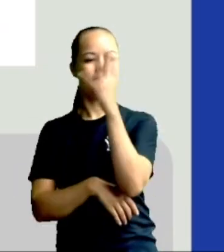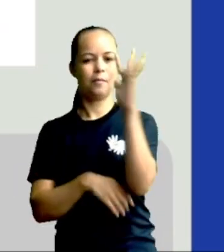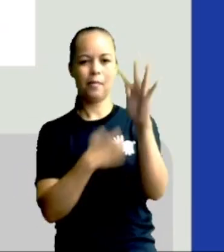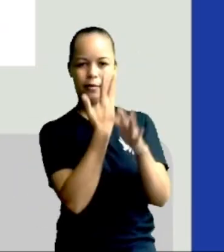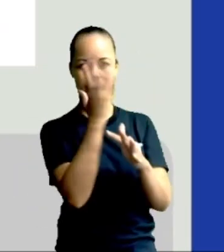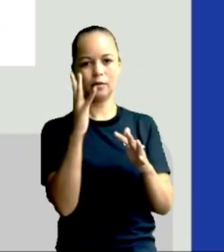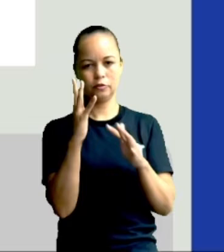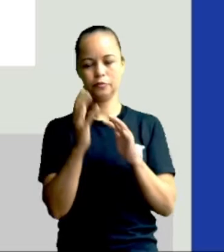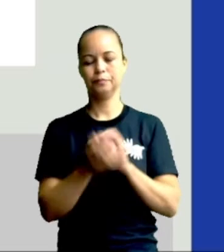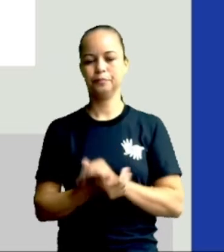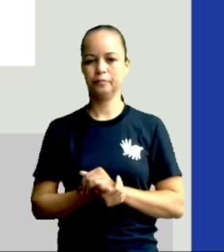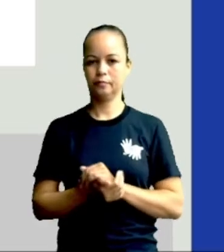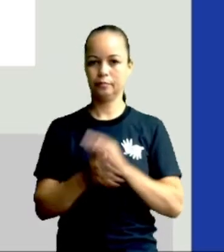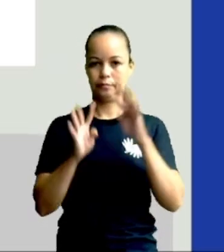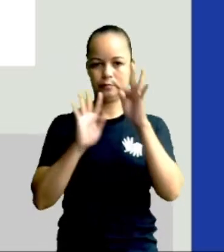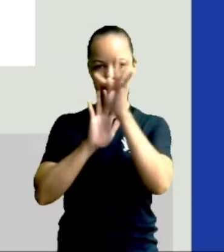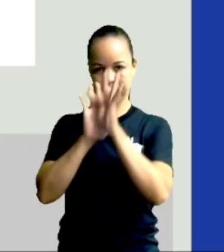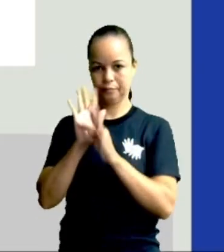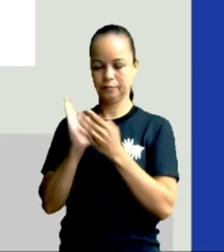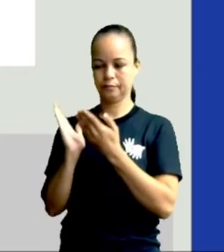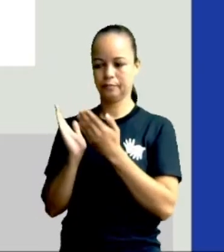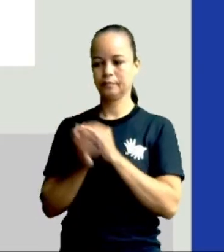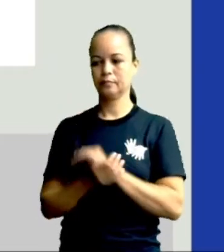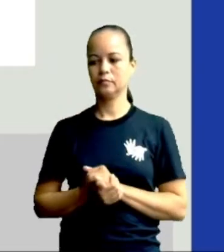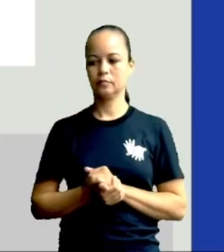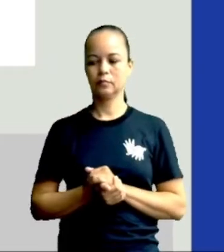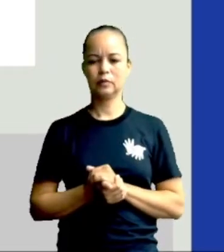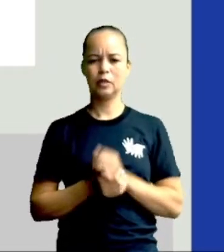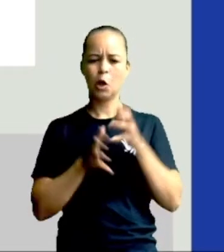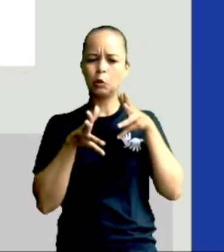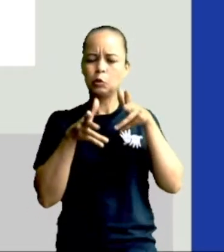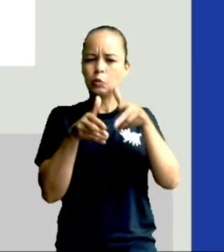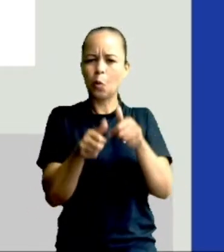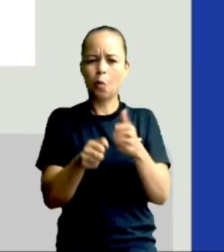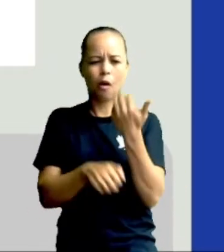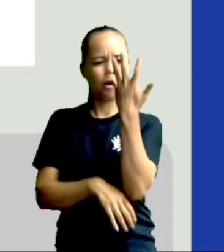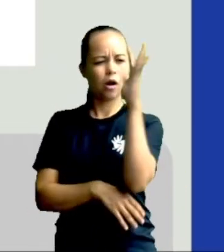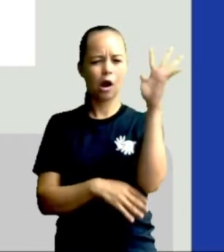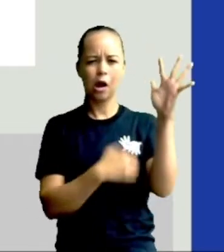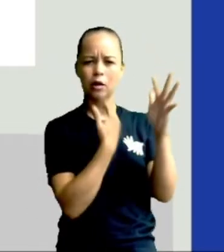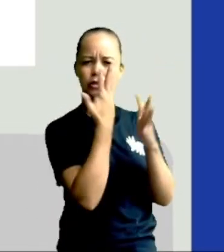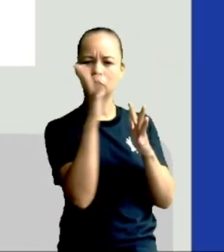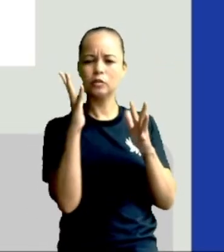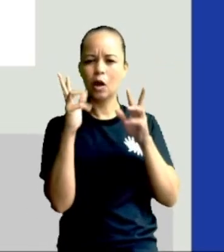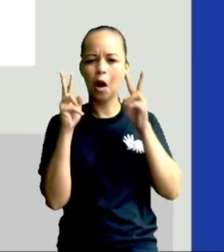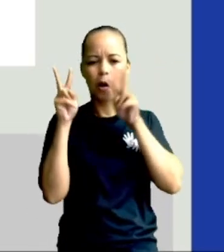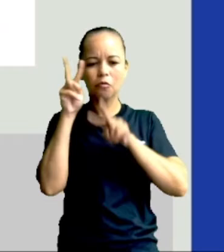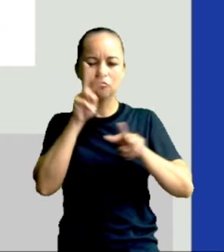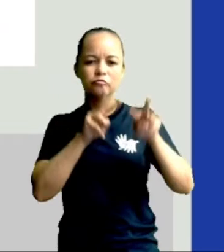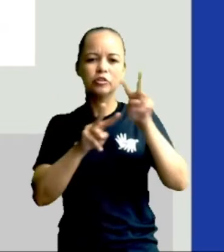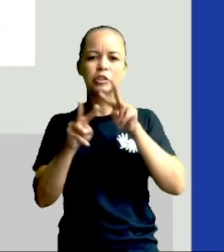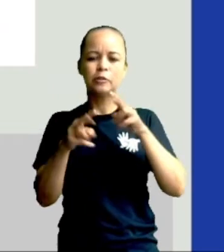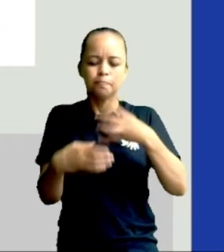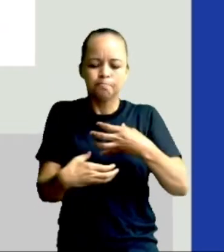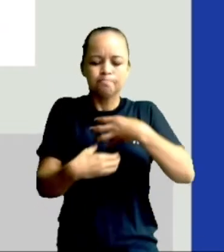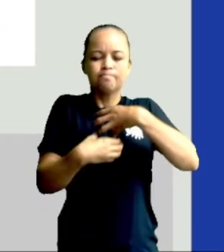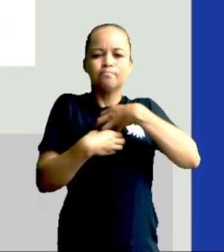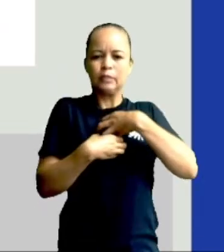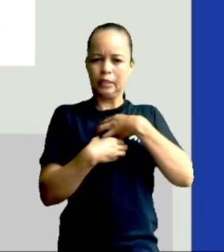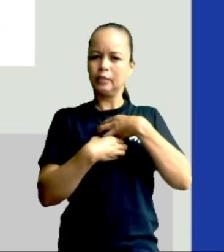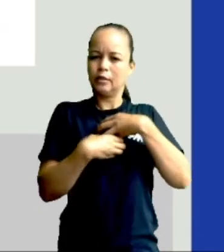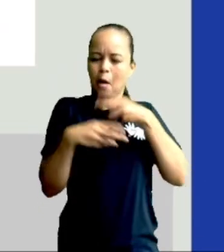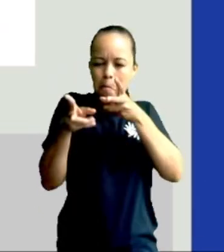trechinho. Toda paisagem somente é paisagem quando é vista, sentida